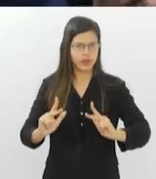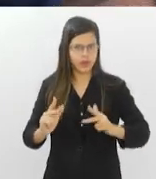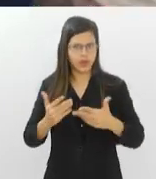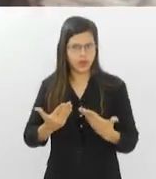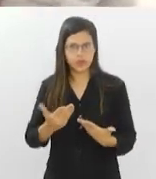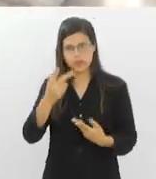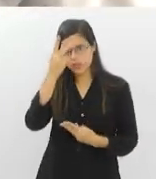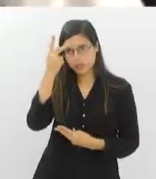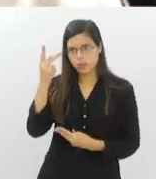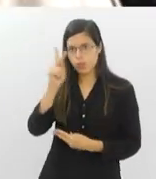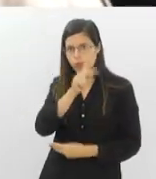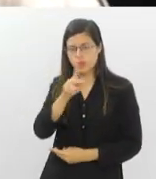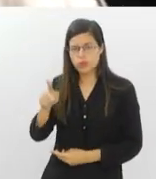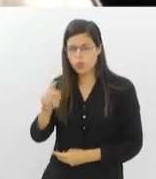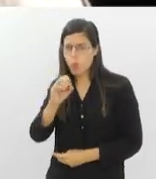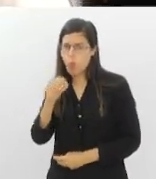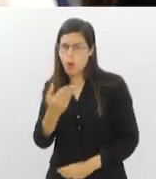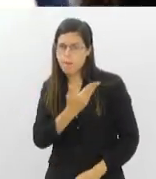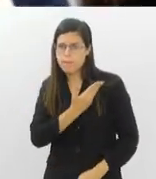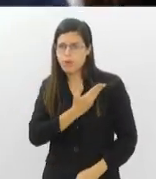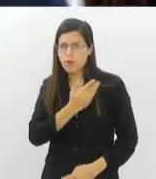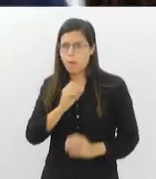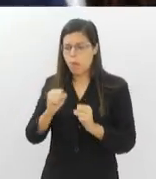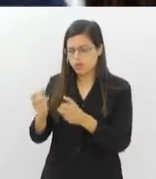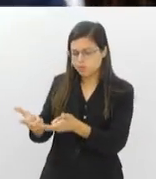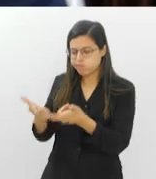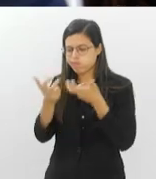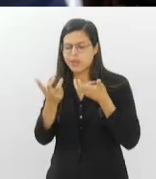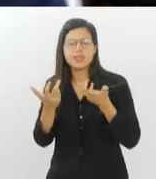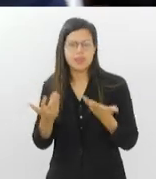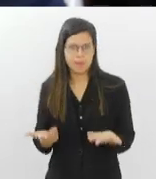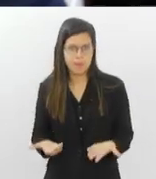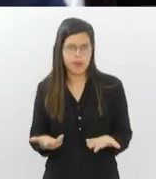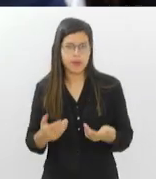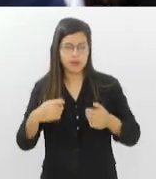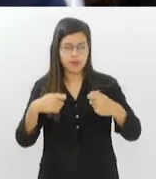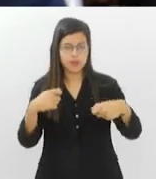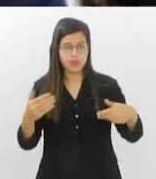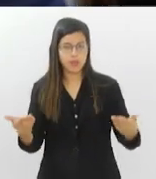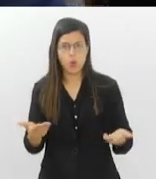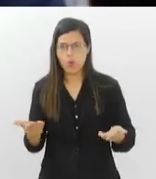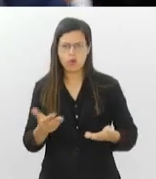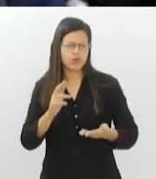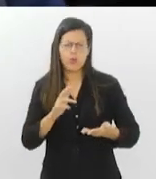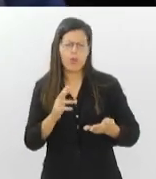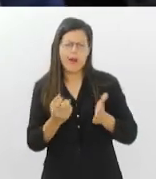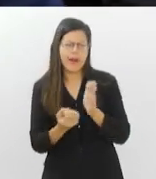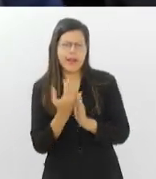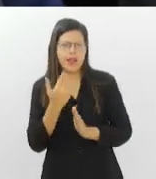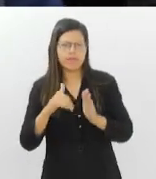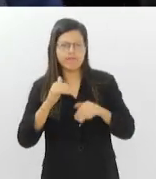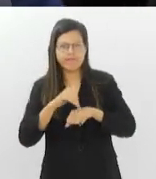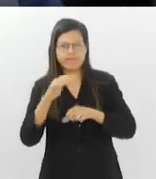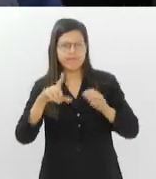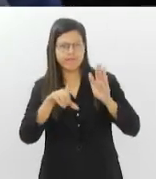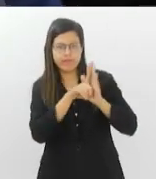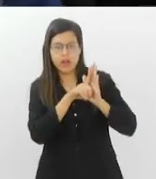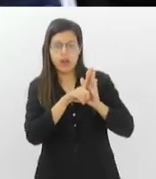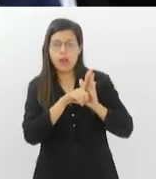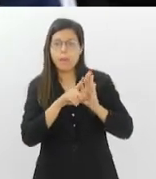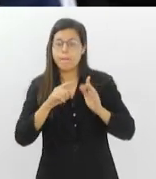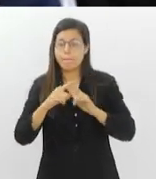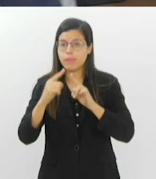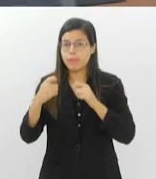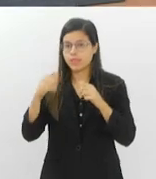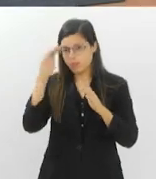pode detectar o que nem a criança percebe. Então, o que a gente precisa hoje não é de mais leis, é que essas leis sejam cumpridas.